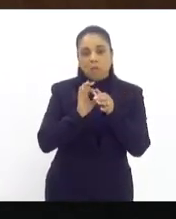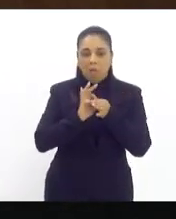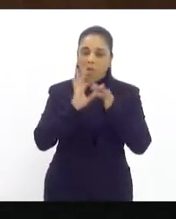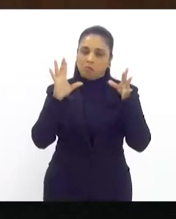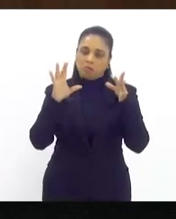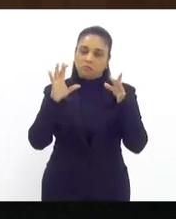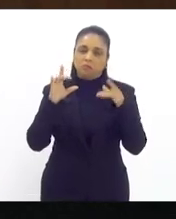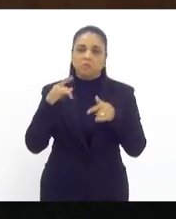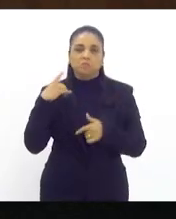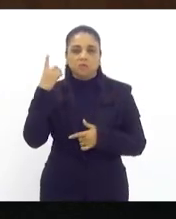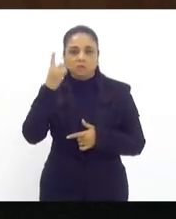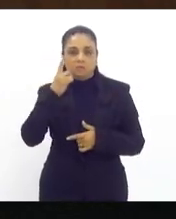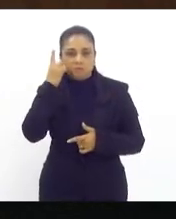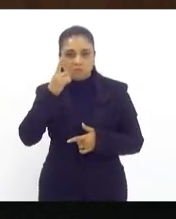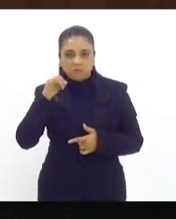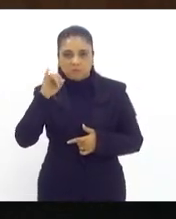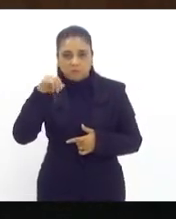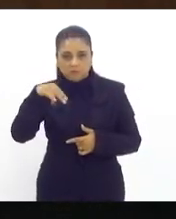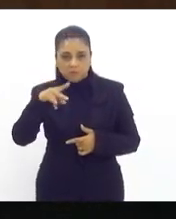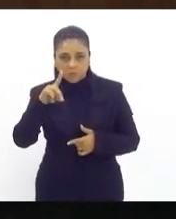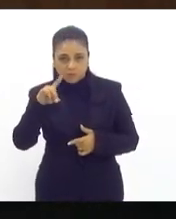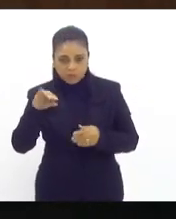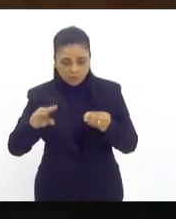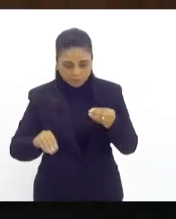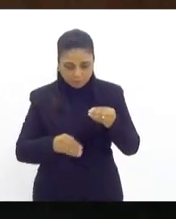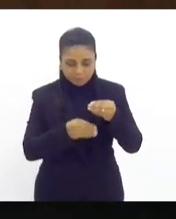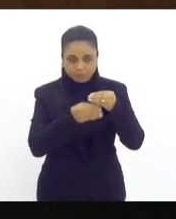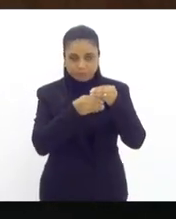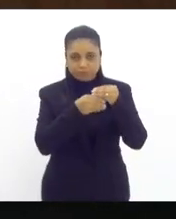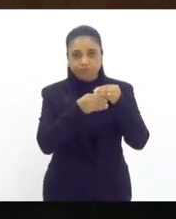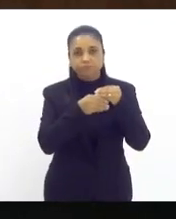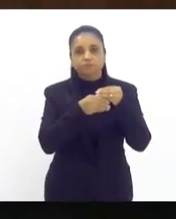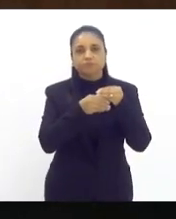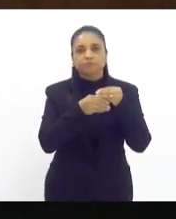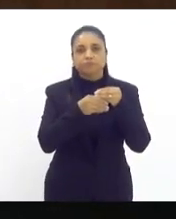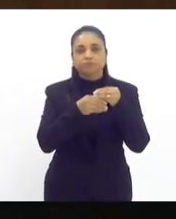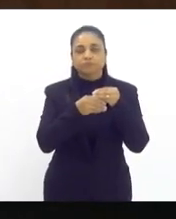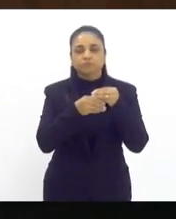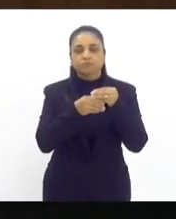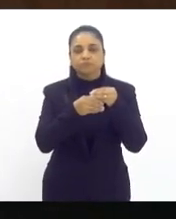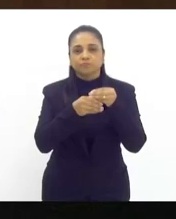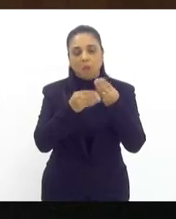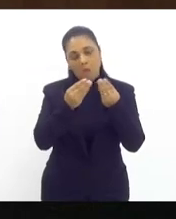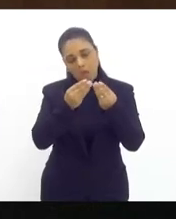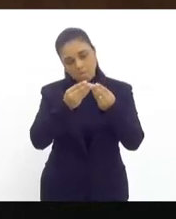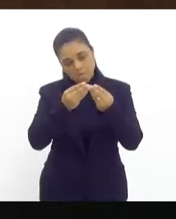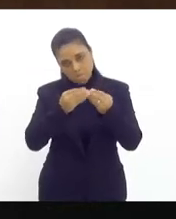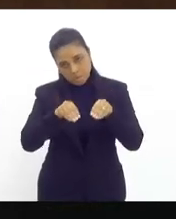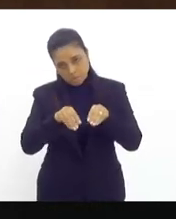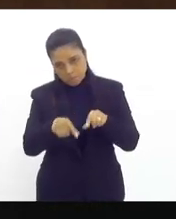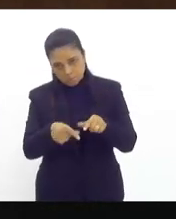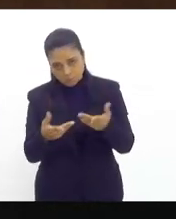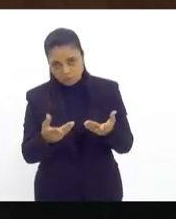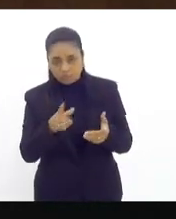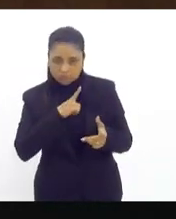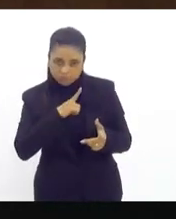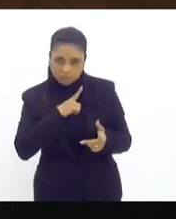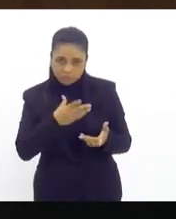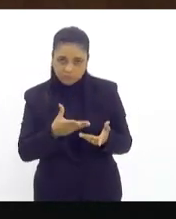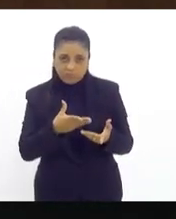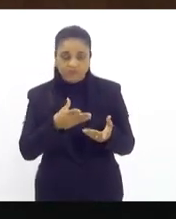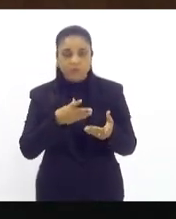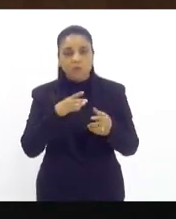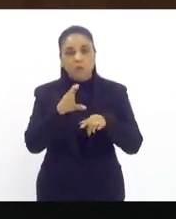então a gente fez essa construção é importante fazer esse adendo por conta dessa eventual predicabilidade então pareceria pela